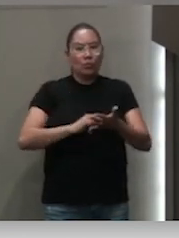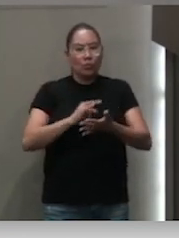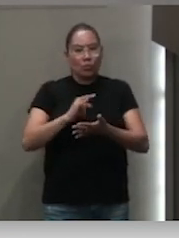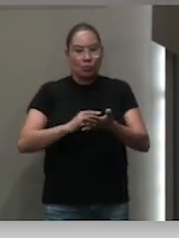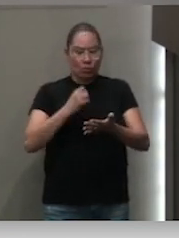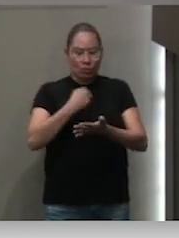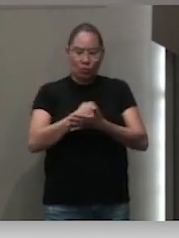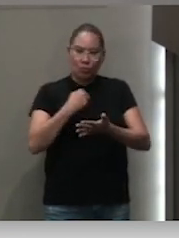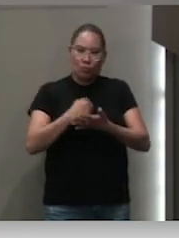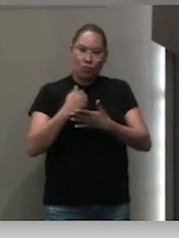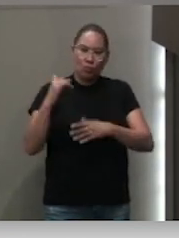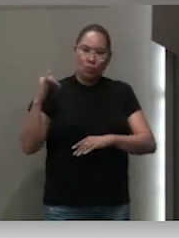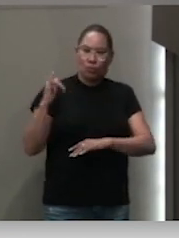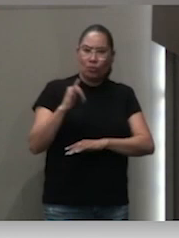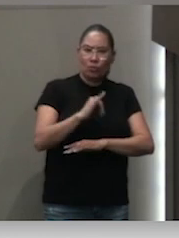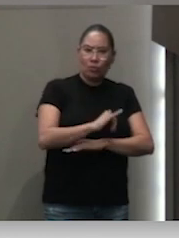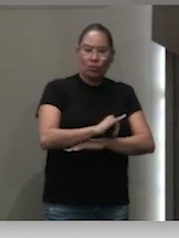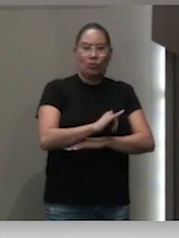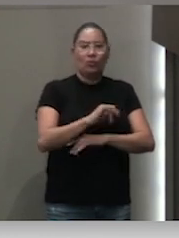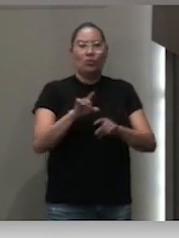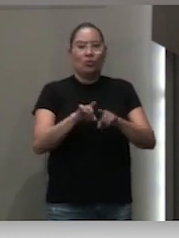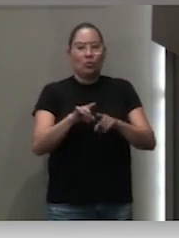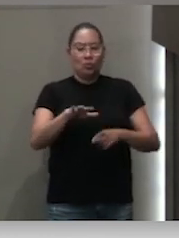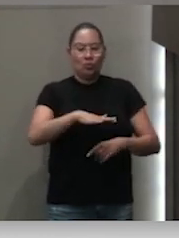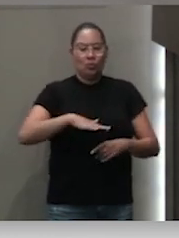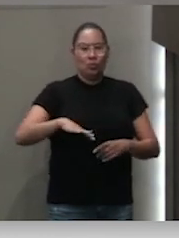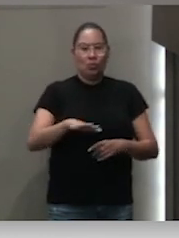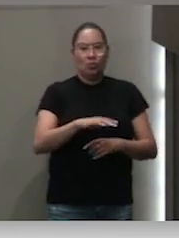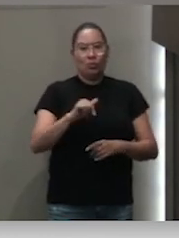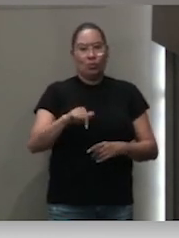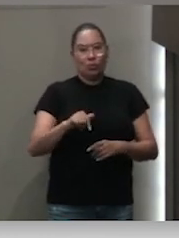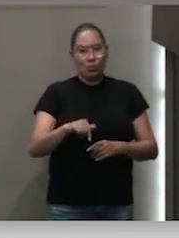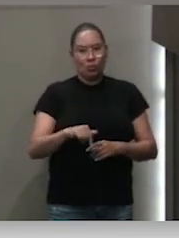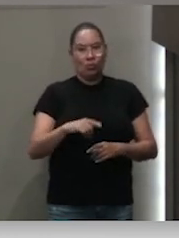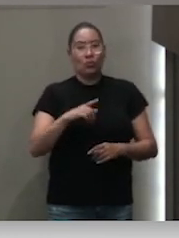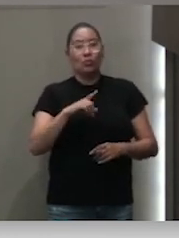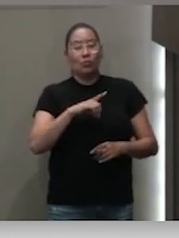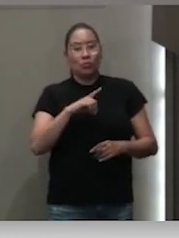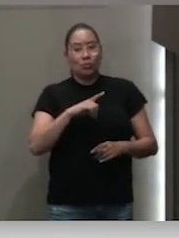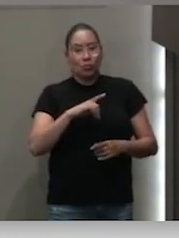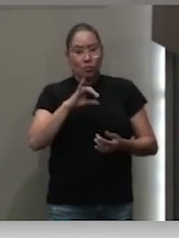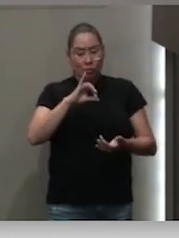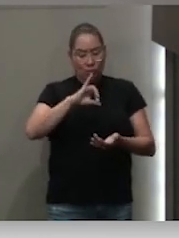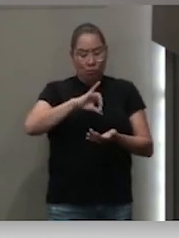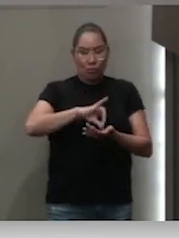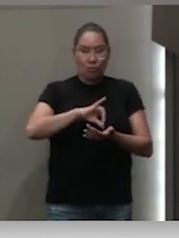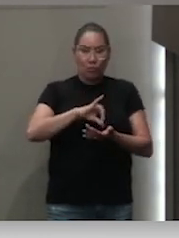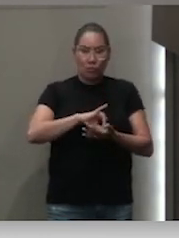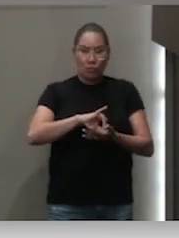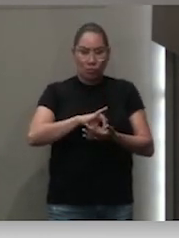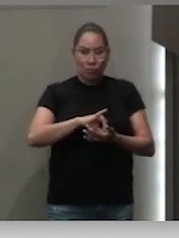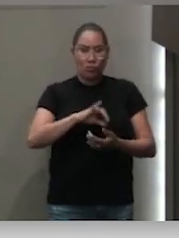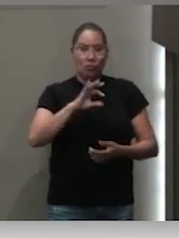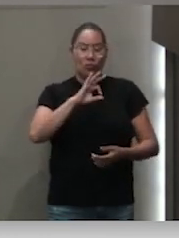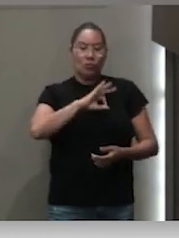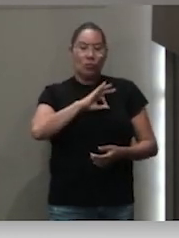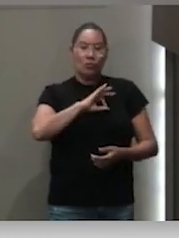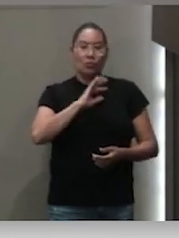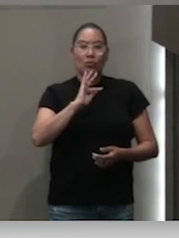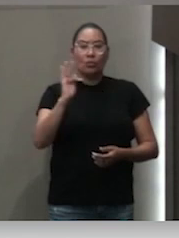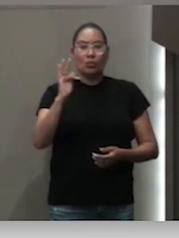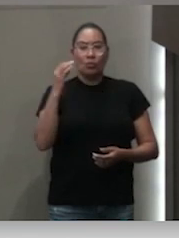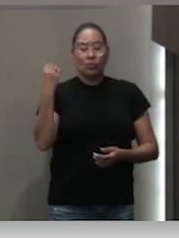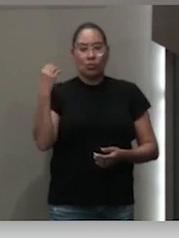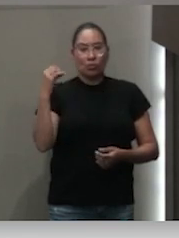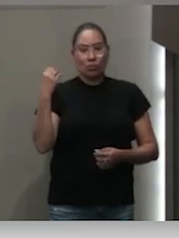dos passaportes e a regularização da situação deles aqui estivemos inclusive na sede da polícia da polícia federal em